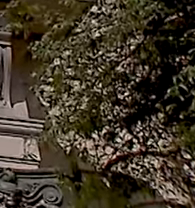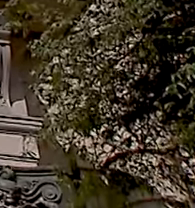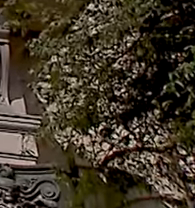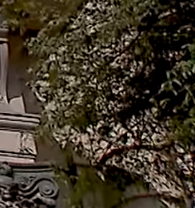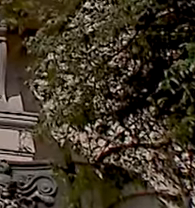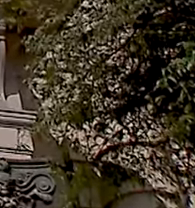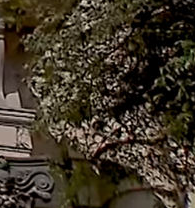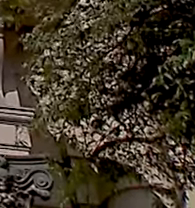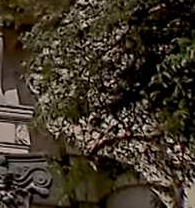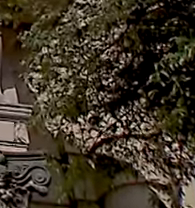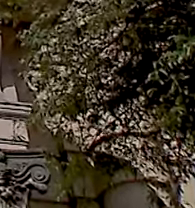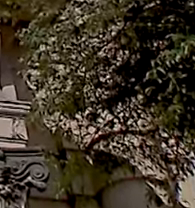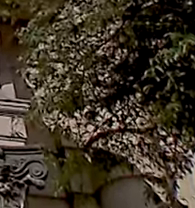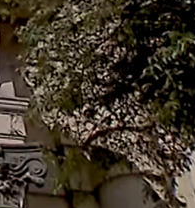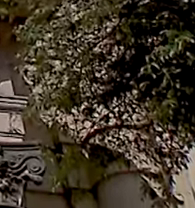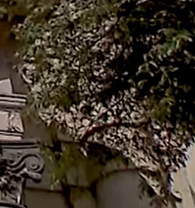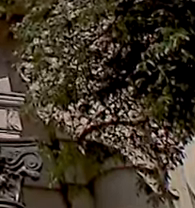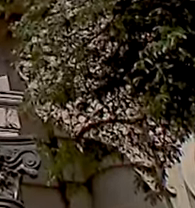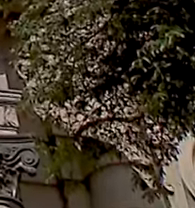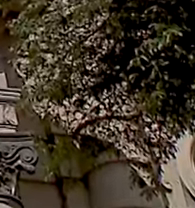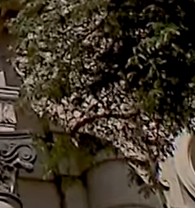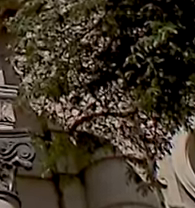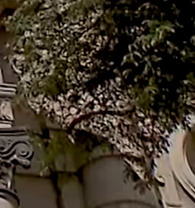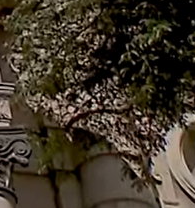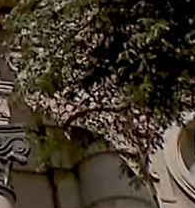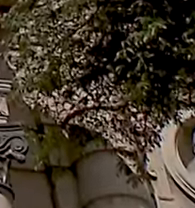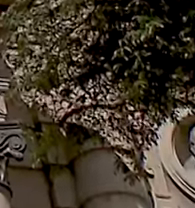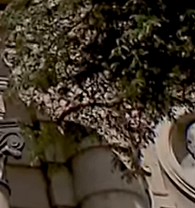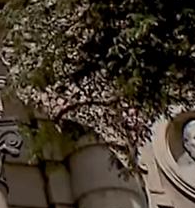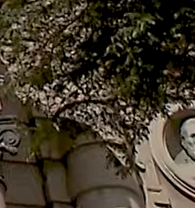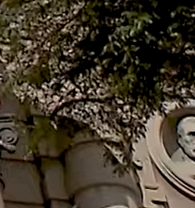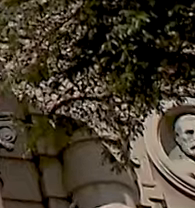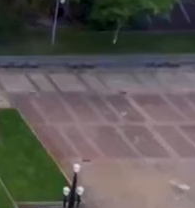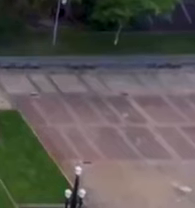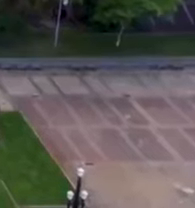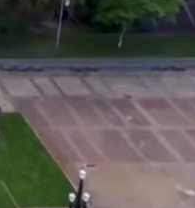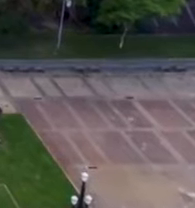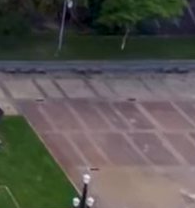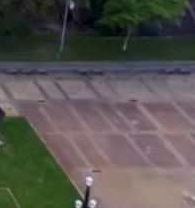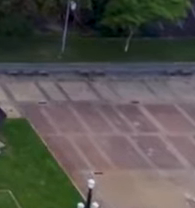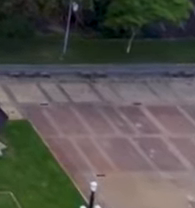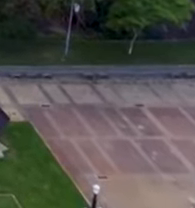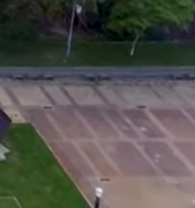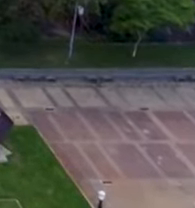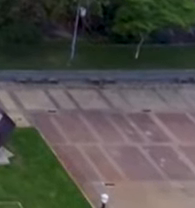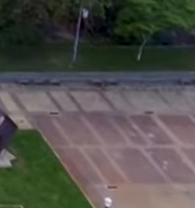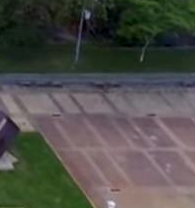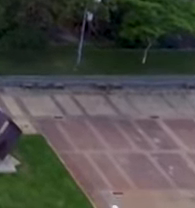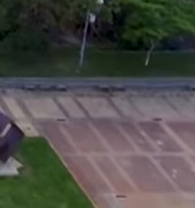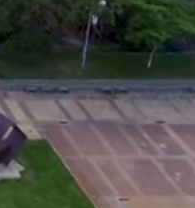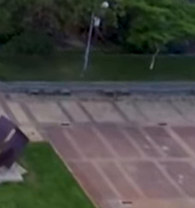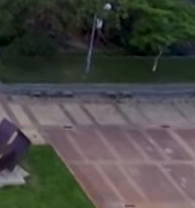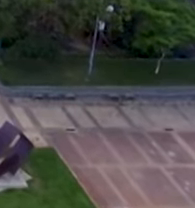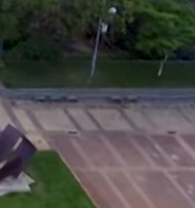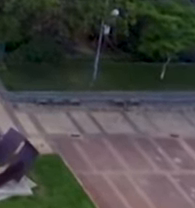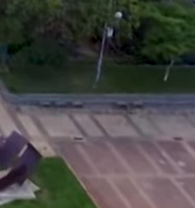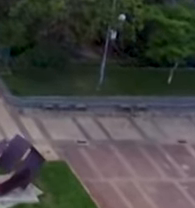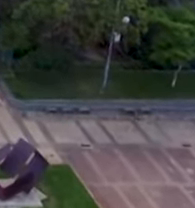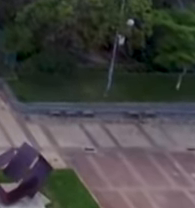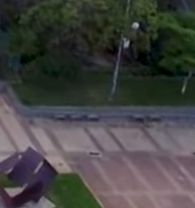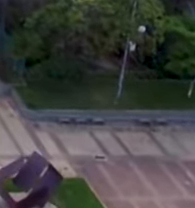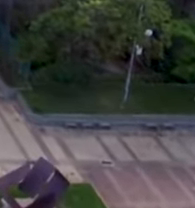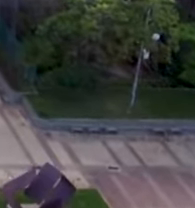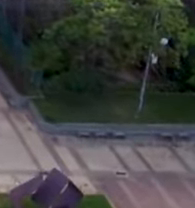assim como a primeira instância também não reconheceu a dupla maternidade porque considerou que o método adotado pelo casal não tem